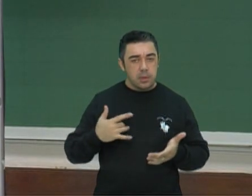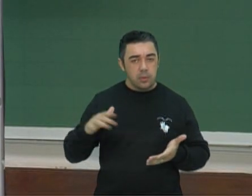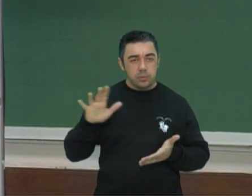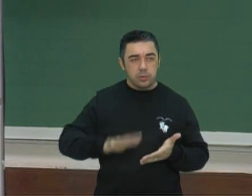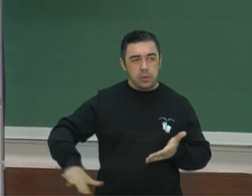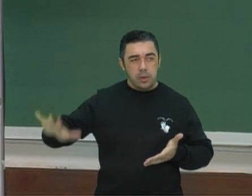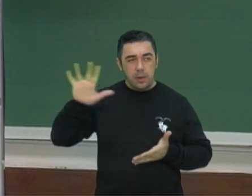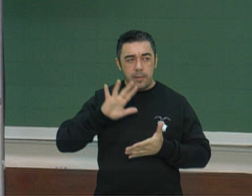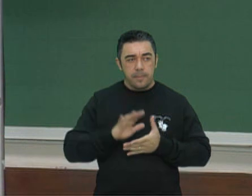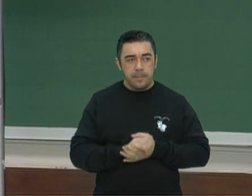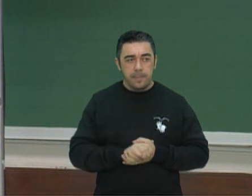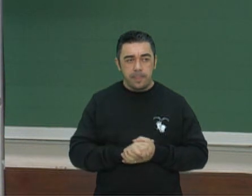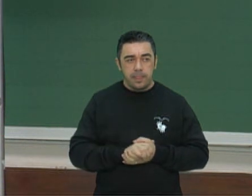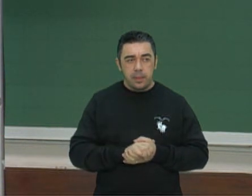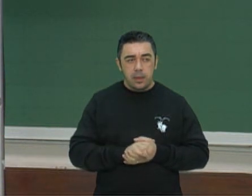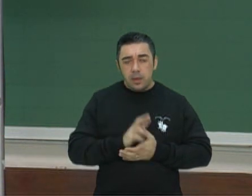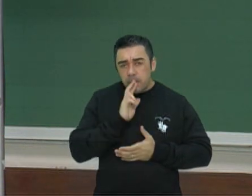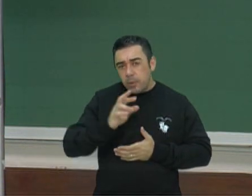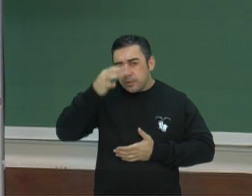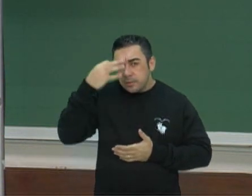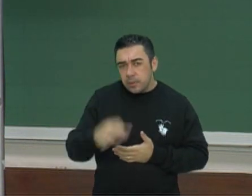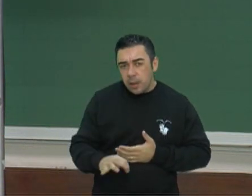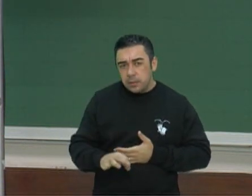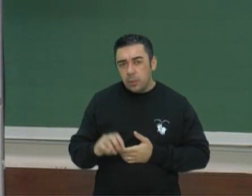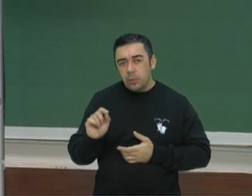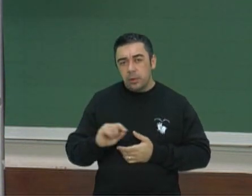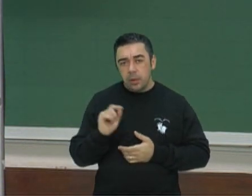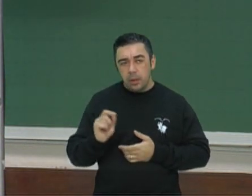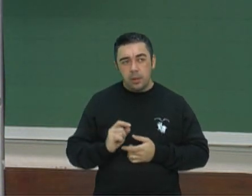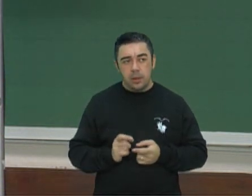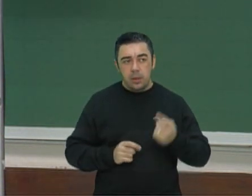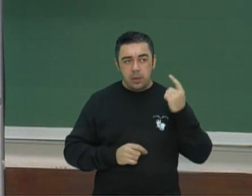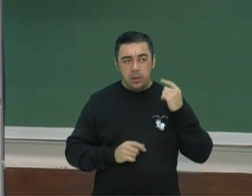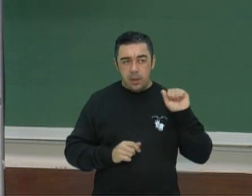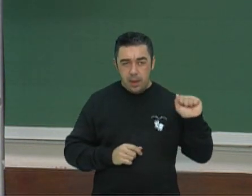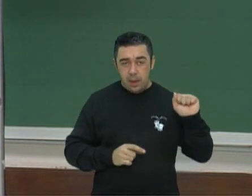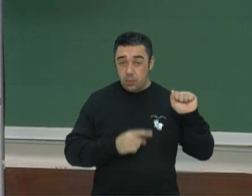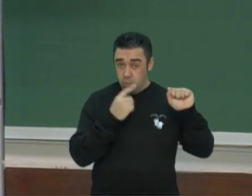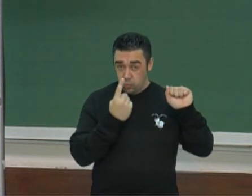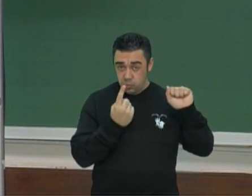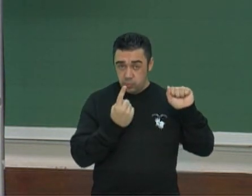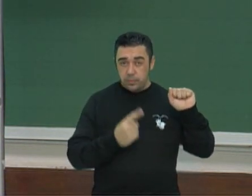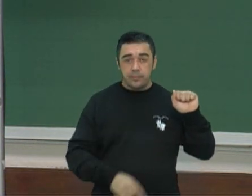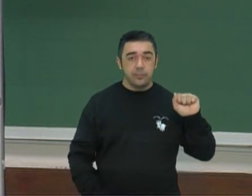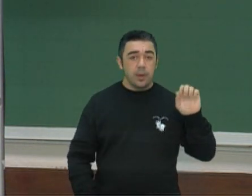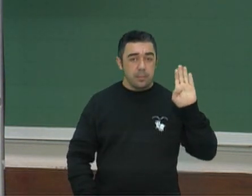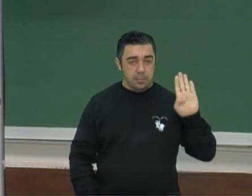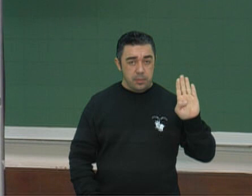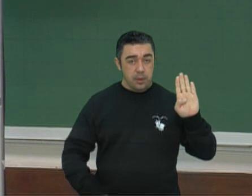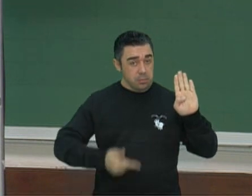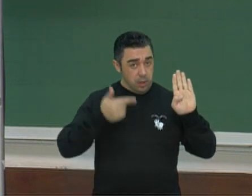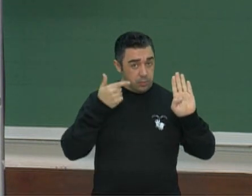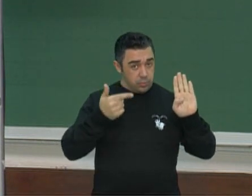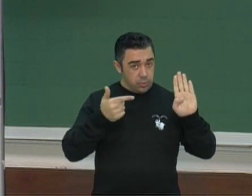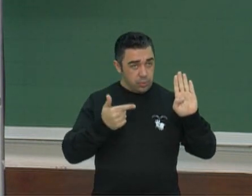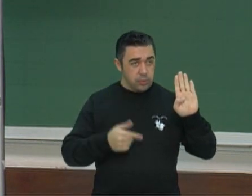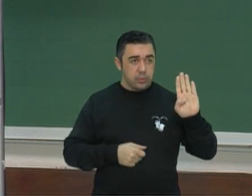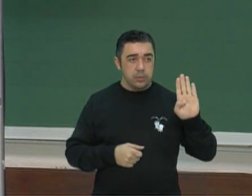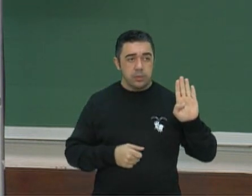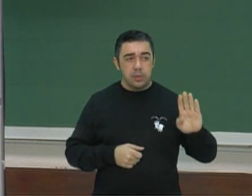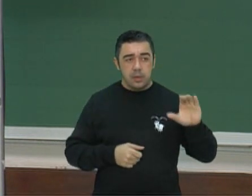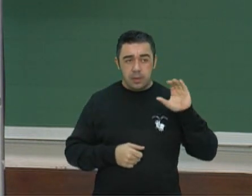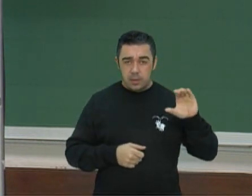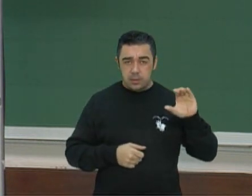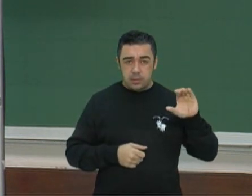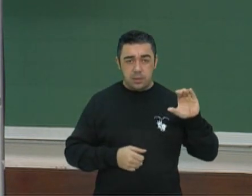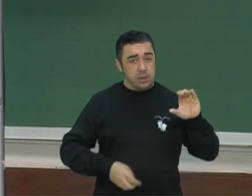pública. Está correto o que se afirma? Letra A, apenas na 1? Letra B, apenas na